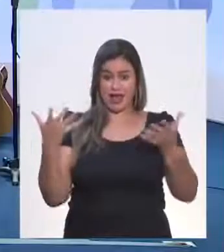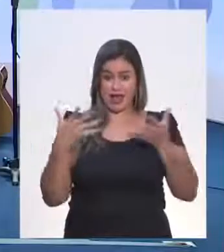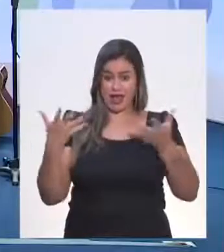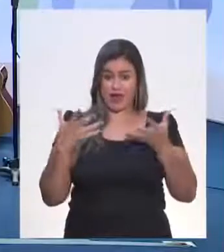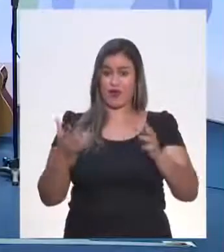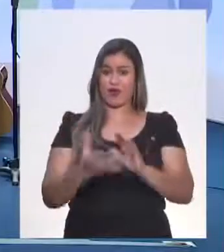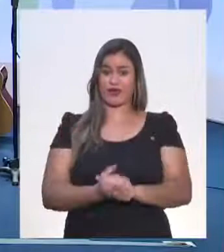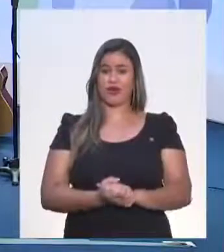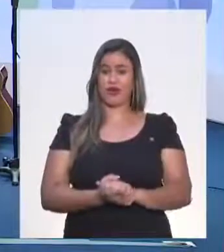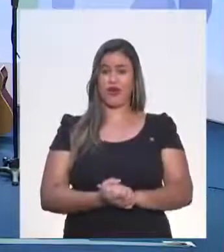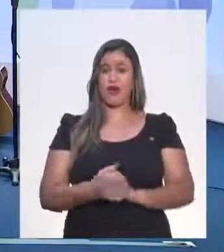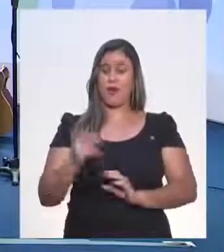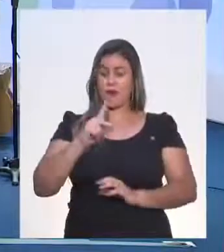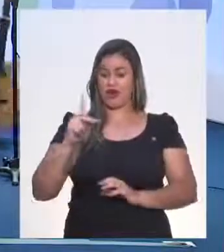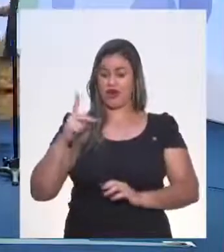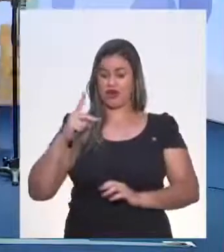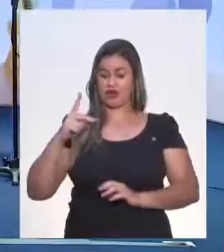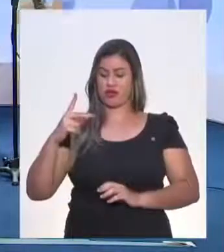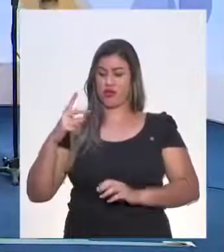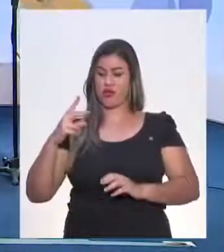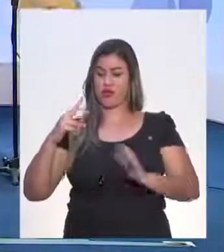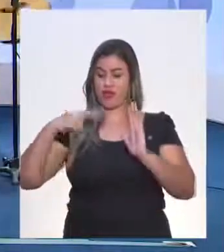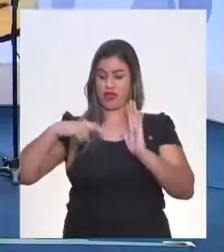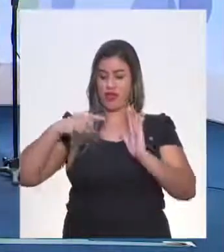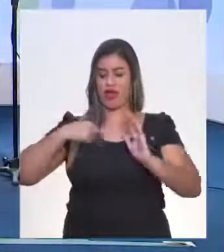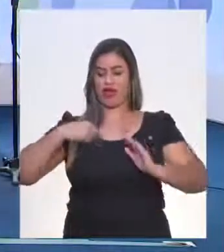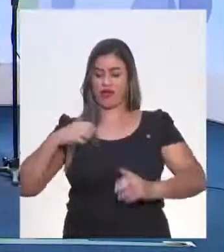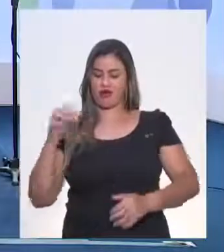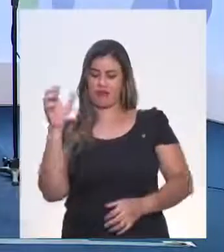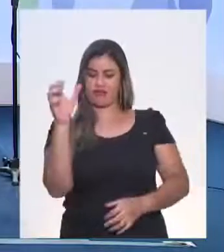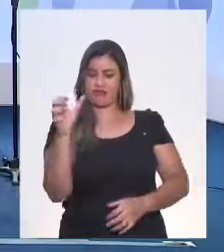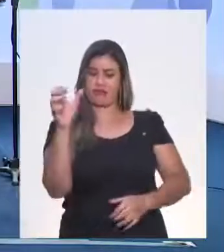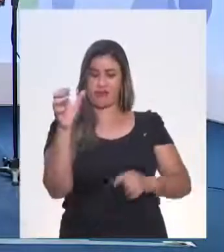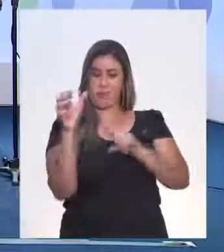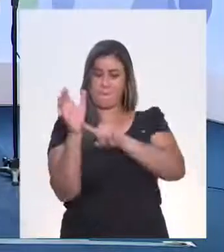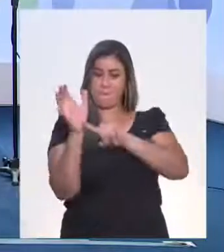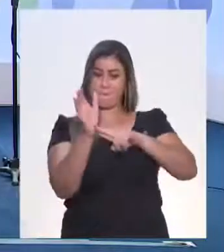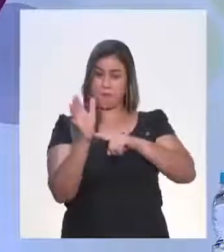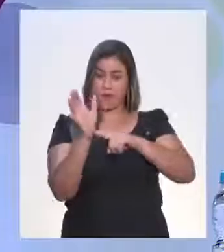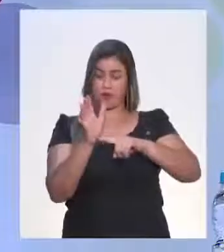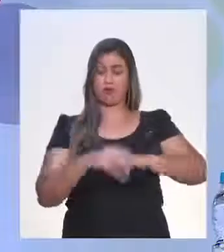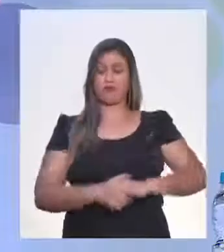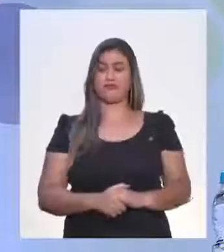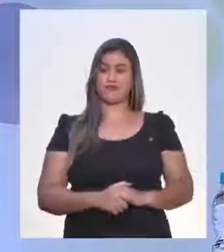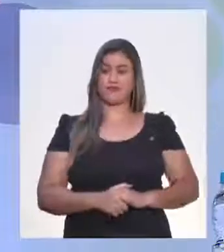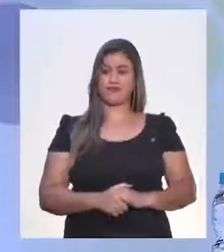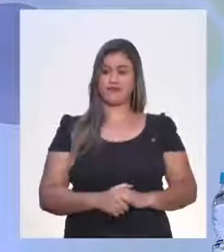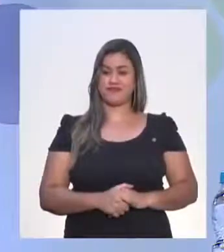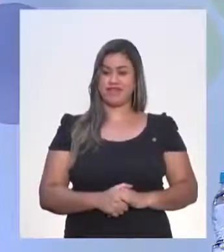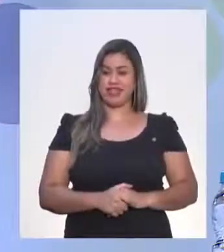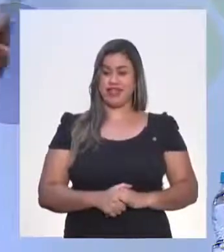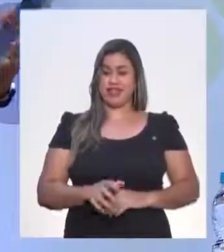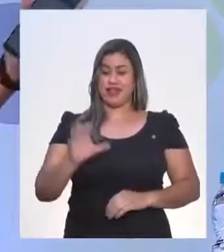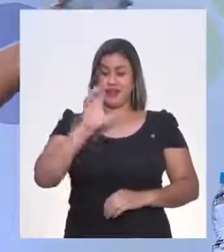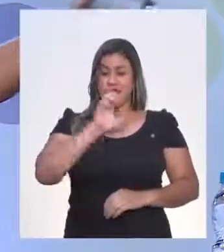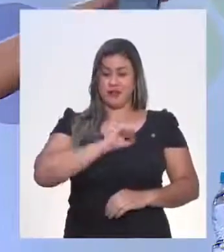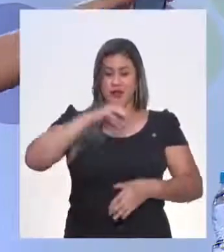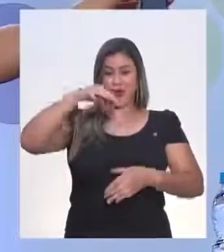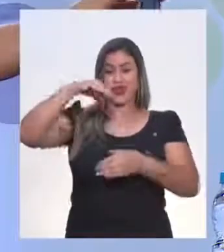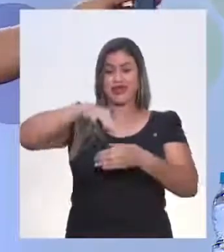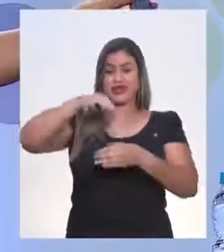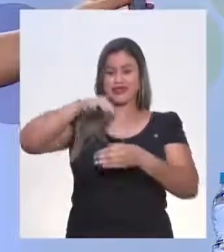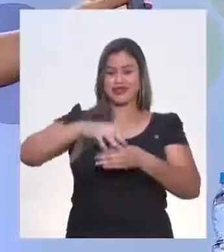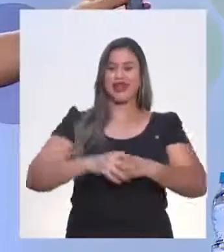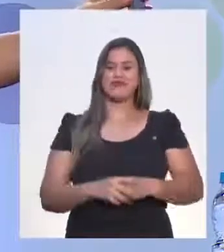eu seguro o professor vai gente capricha nas palavras a gente você já começou Olha já conversamos com amor e chá Meu Deus do céu